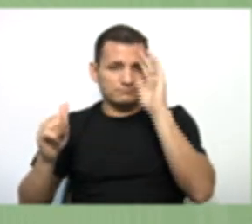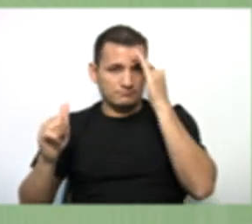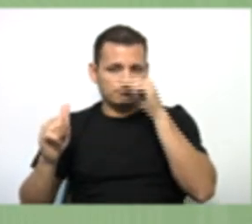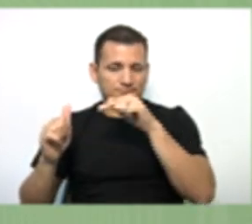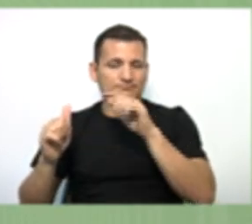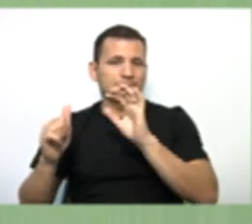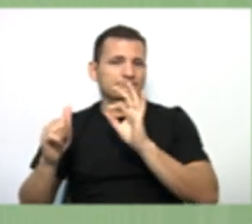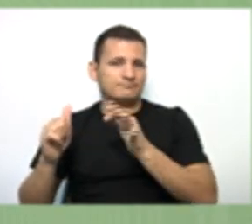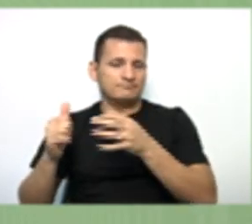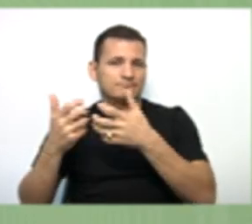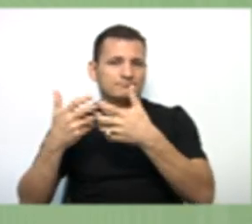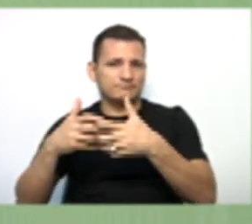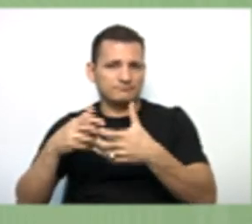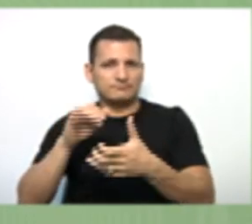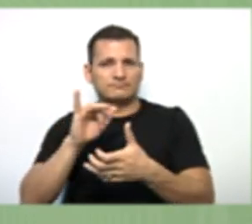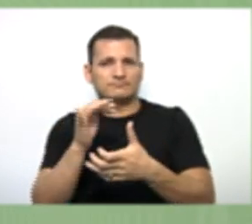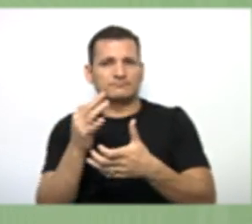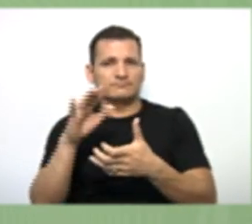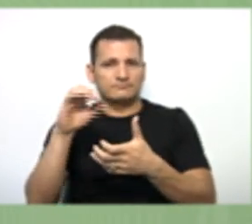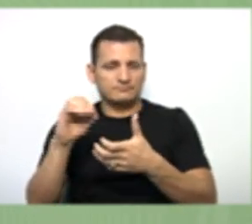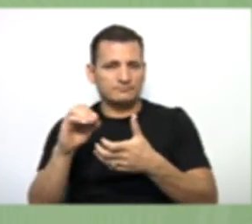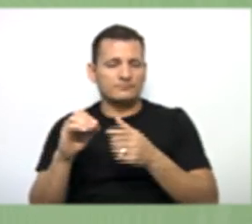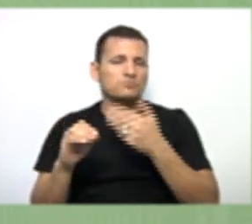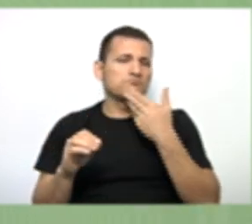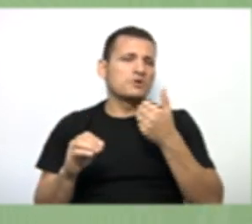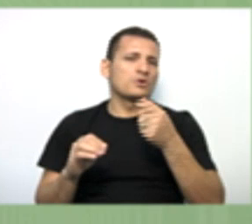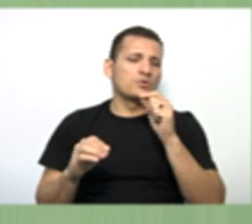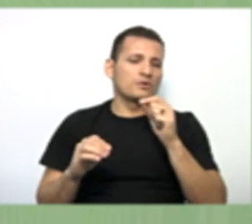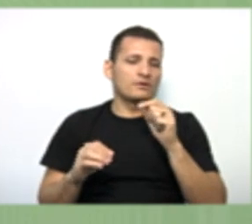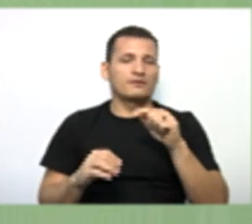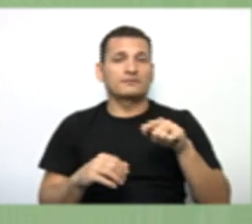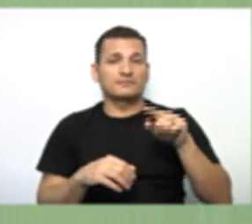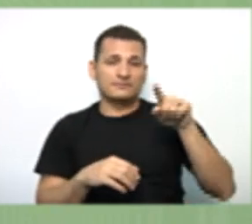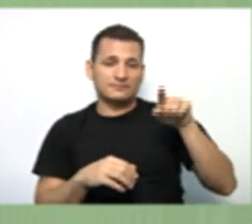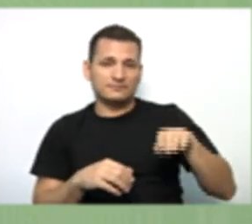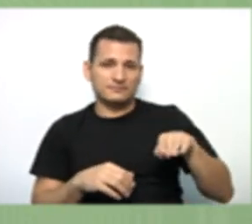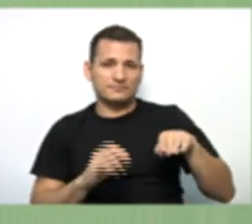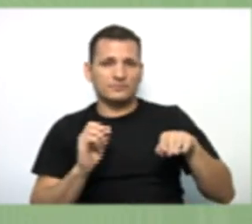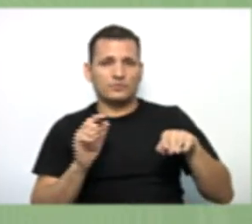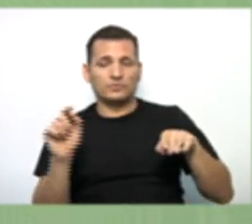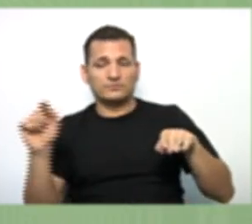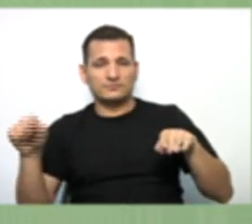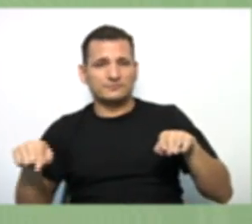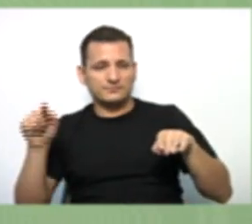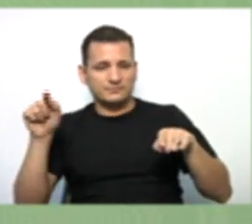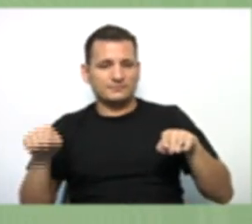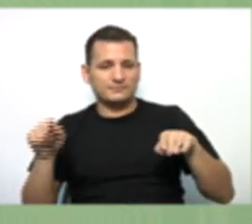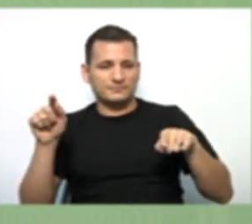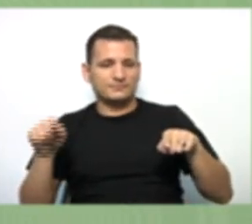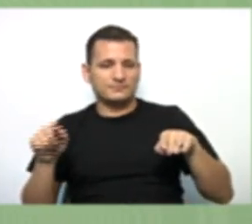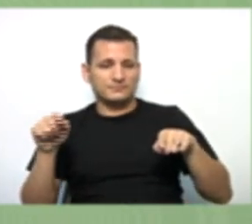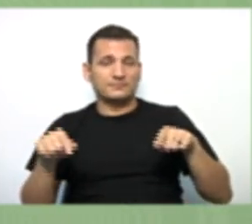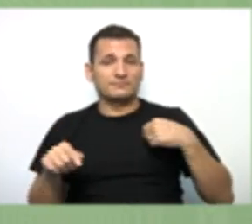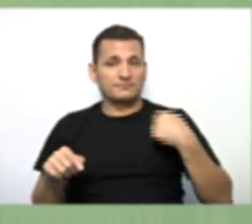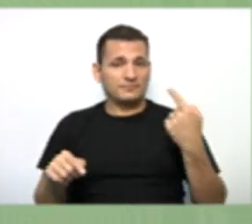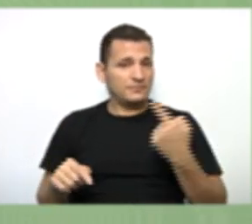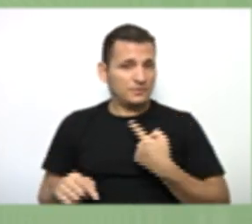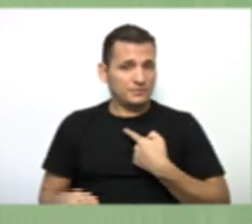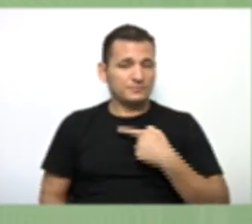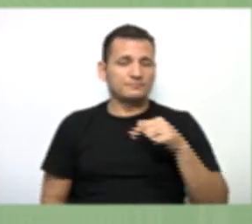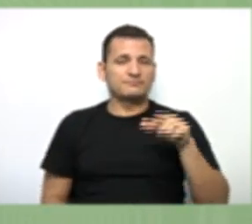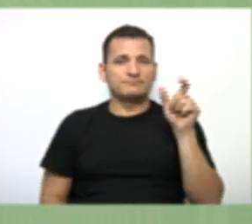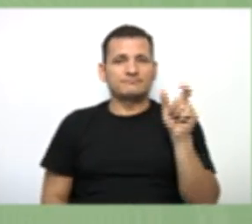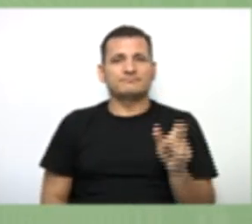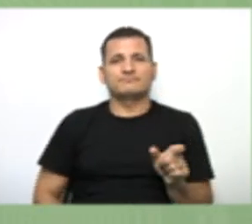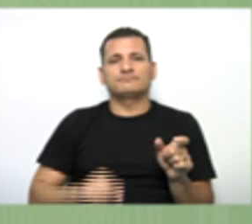IFRO. O que é melhor escrever para o computador? Isso ou isso? Com certeza, para a gente, é